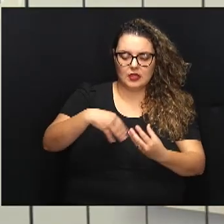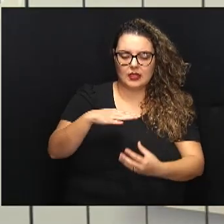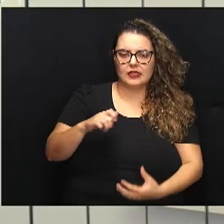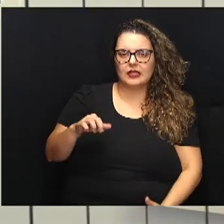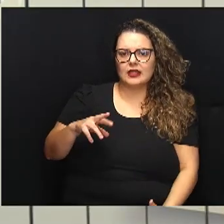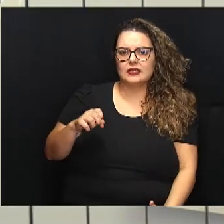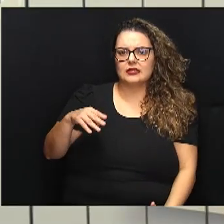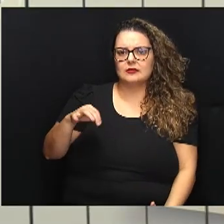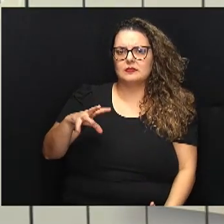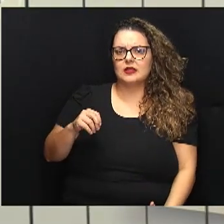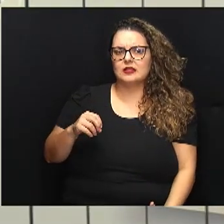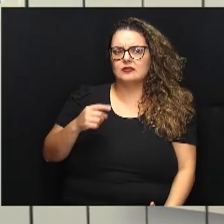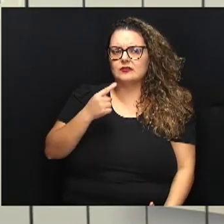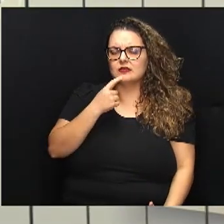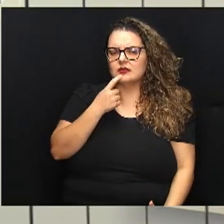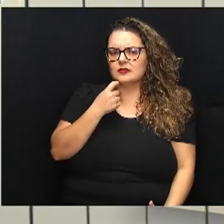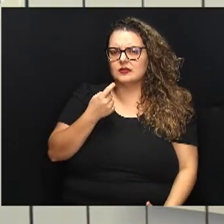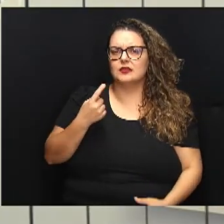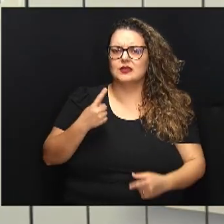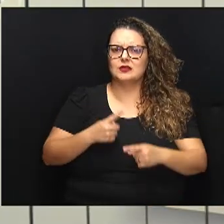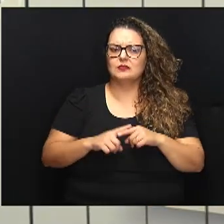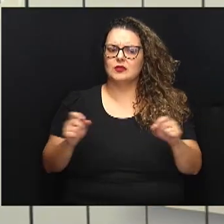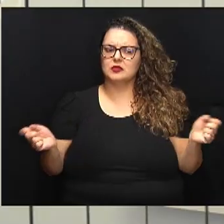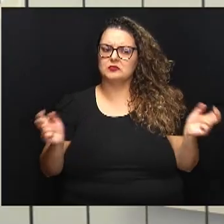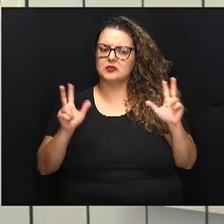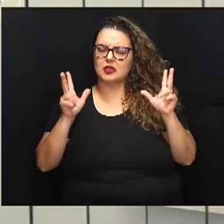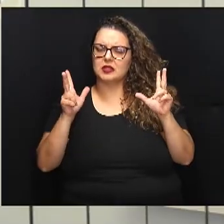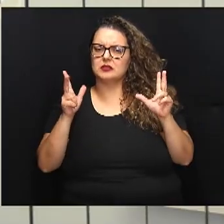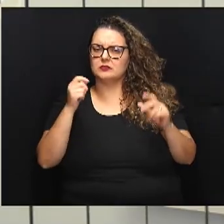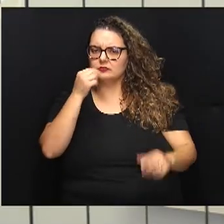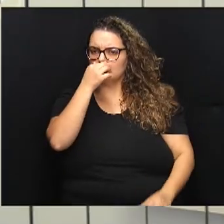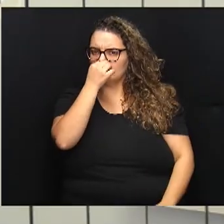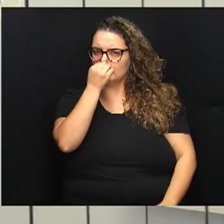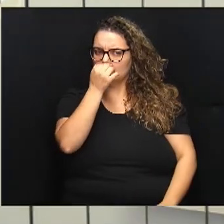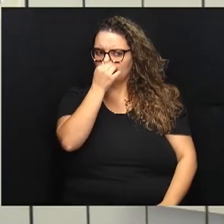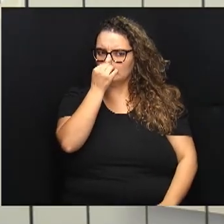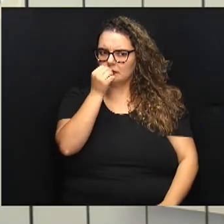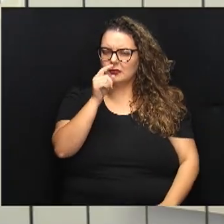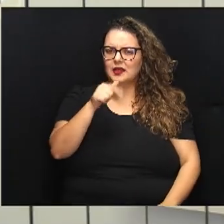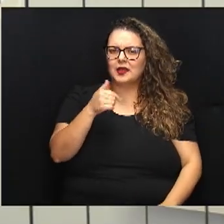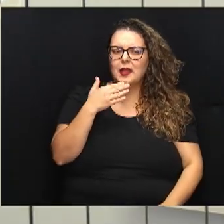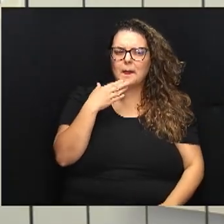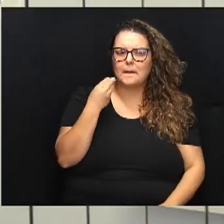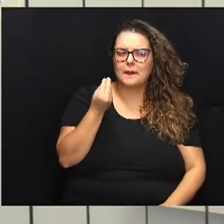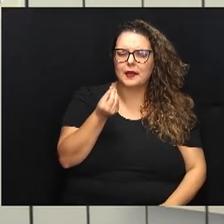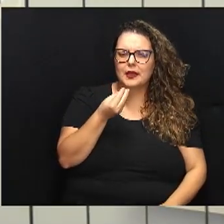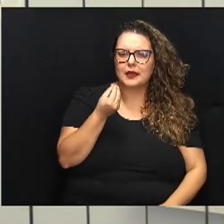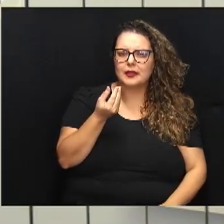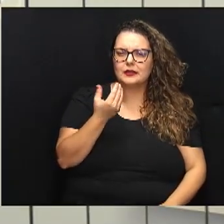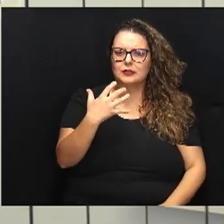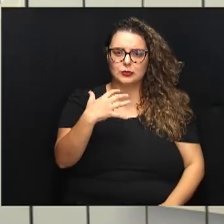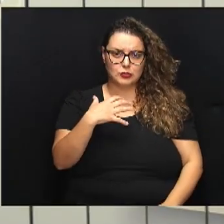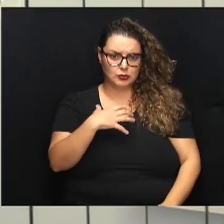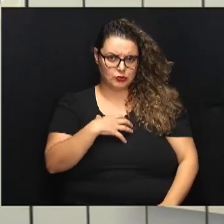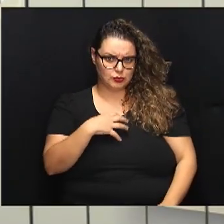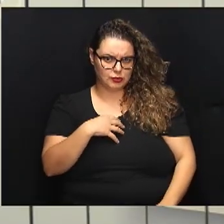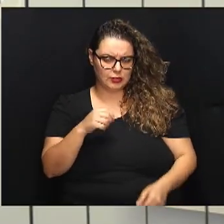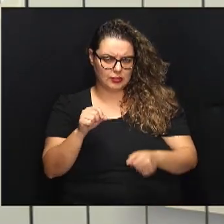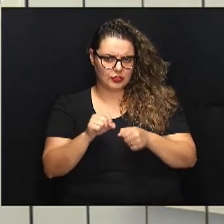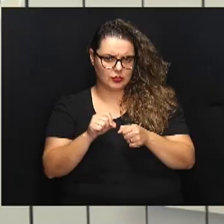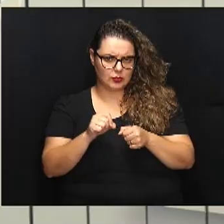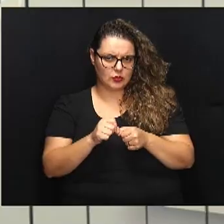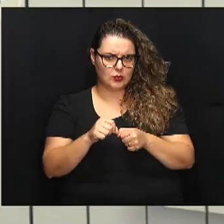que será que esta receita chamou tanto a atenção? Será que é pelo sabor, pela maneira que é